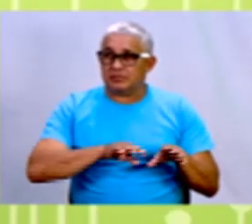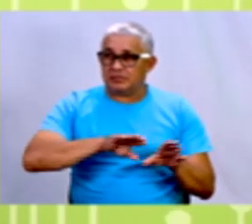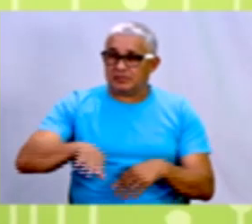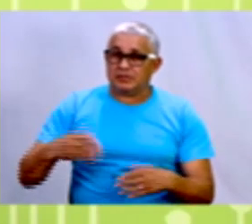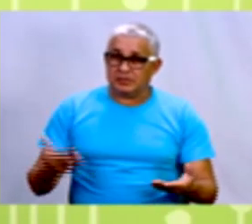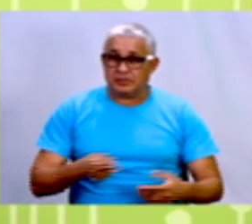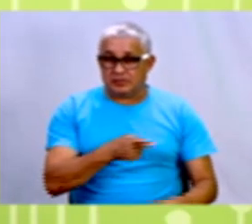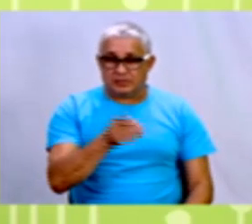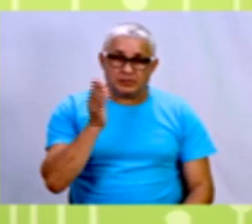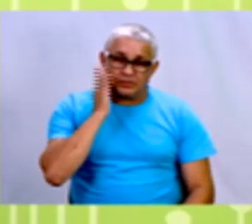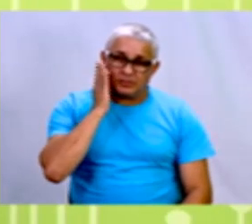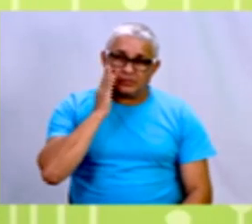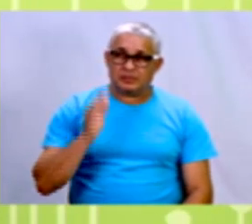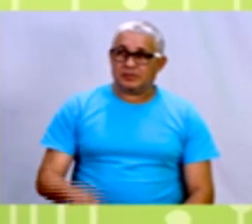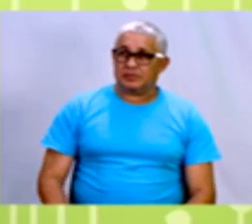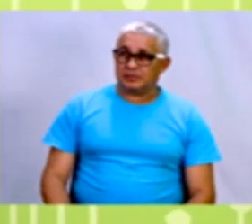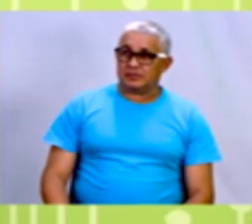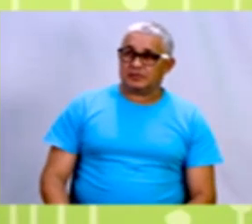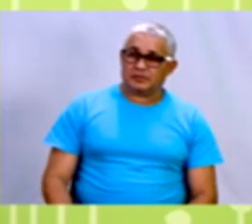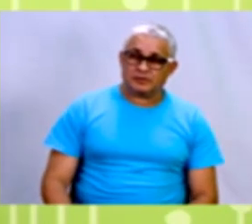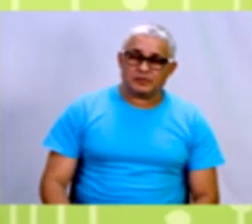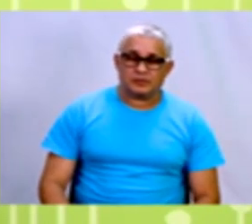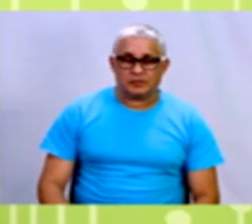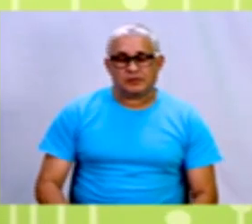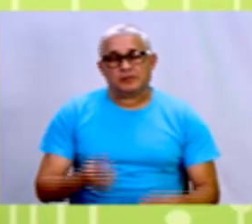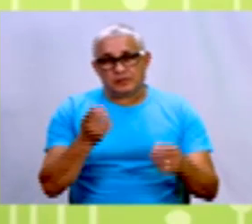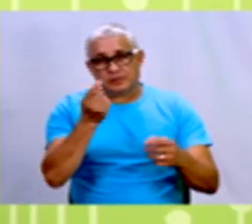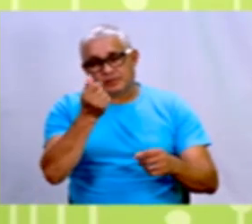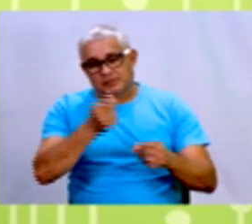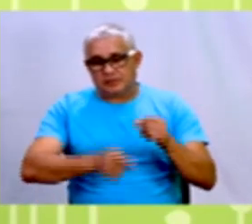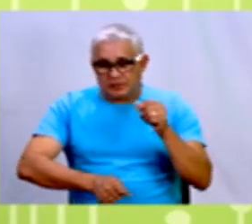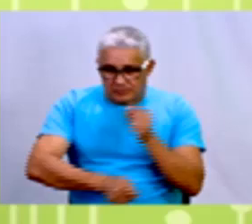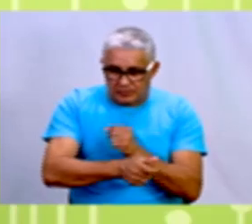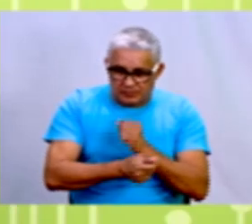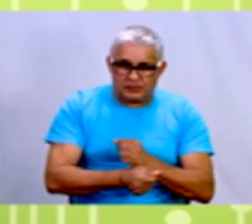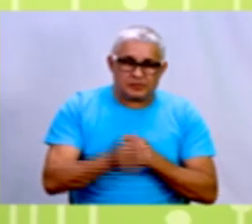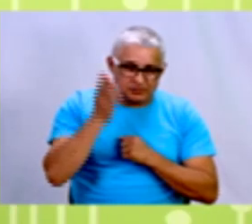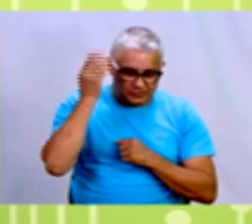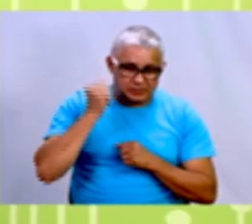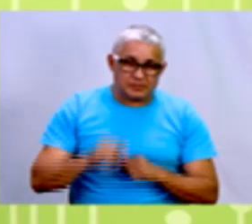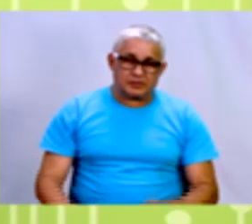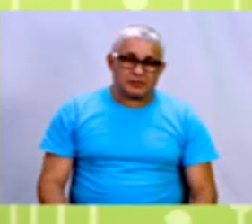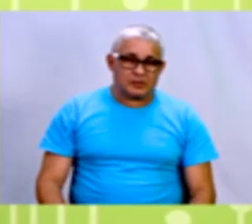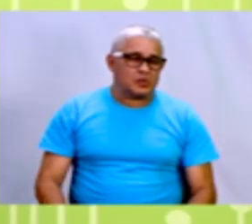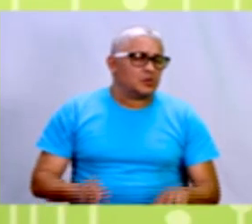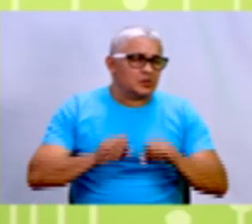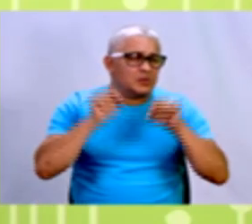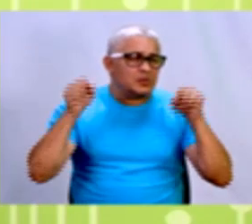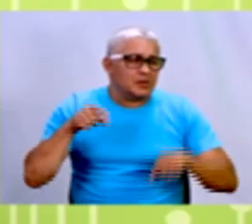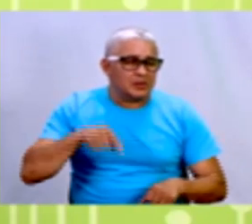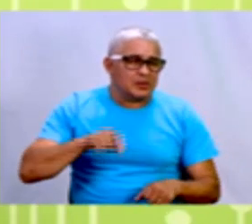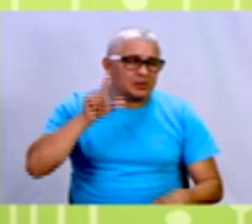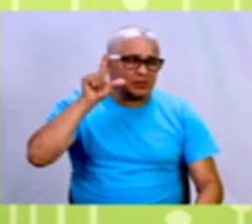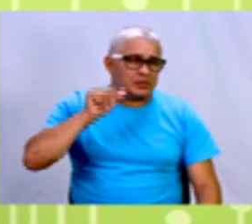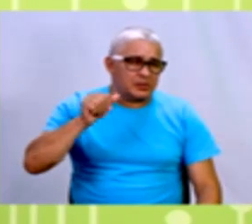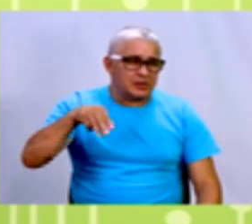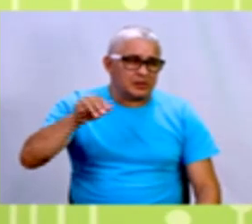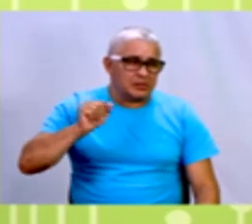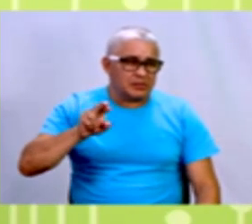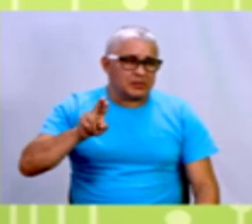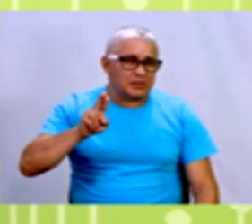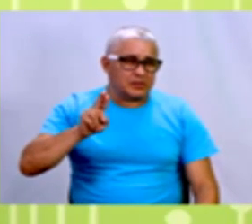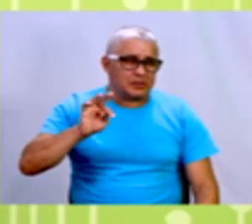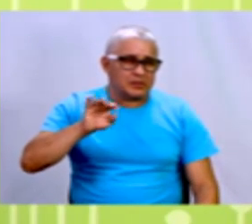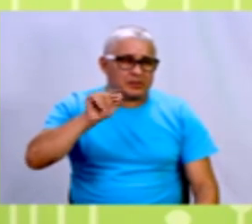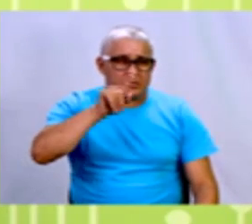agora vocês já sabem, quando for fazer algum financiamento, alguma coisa, já pode falar, mas qual que é o sistema de amortização? Isso aí vocês já sabem